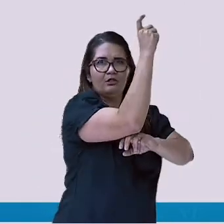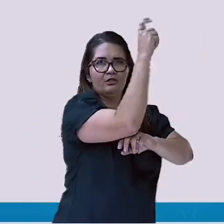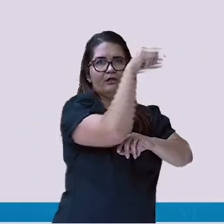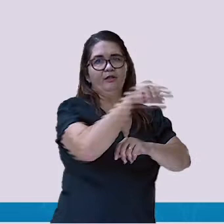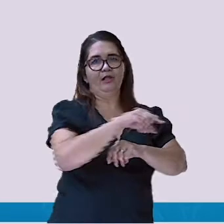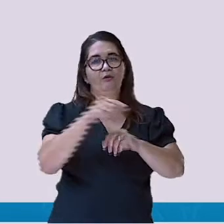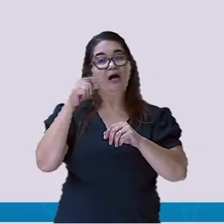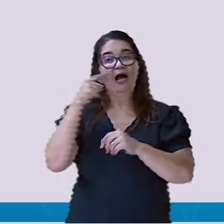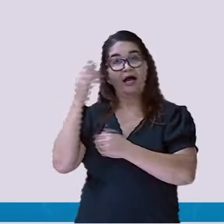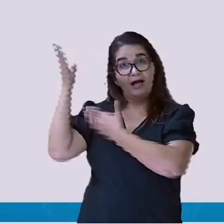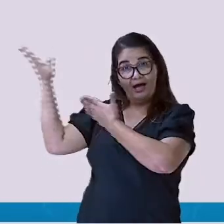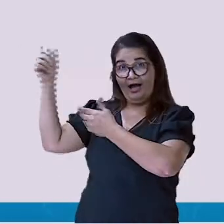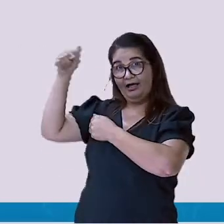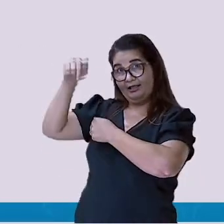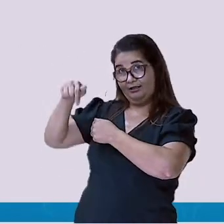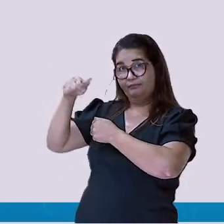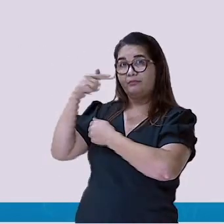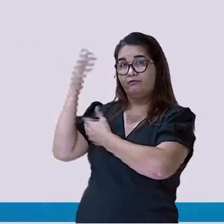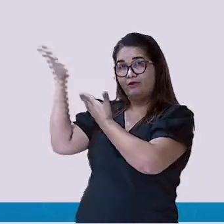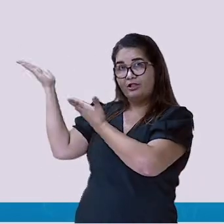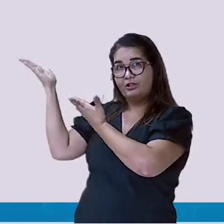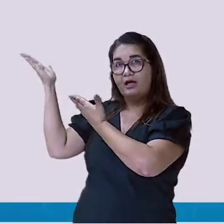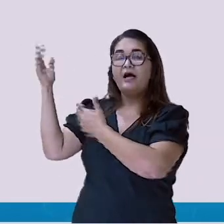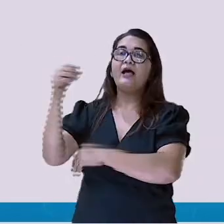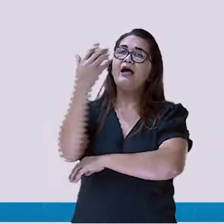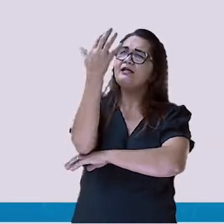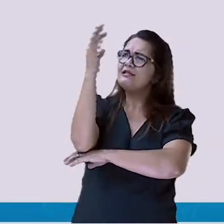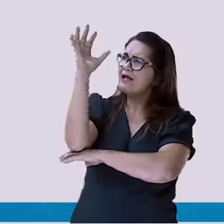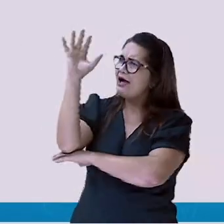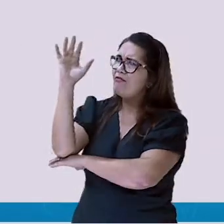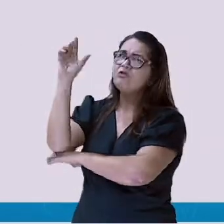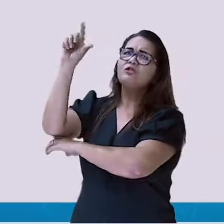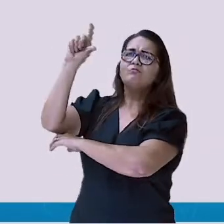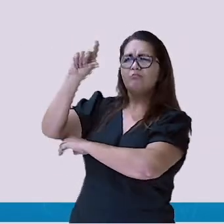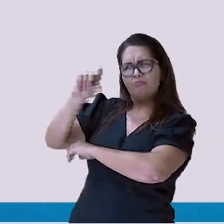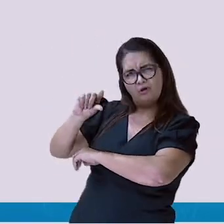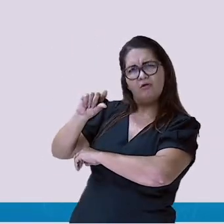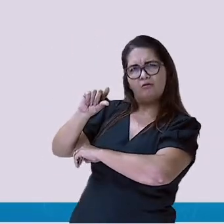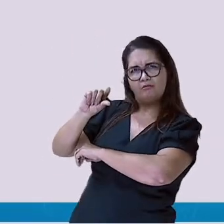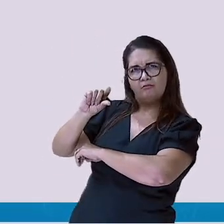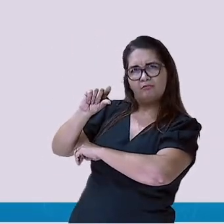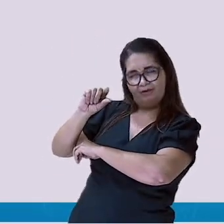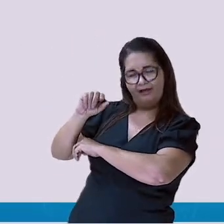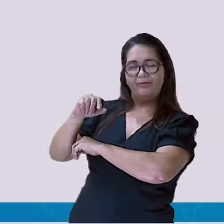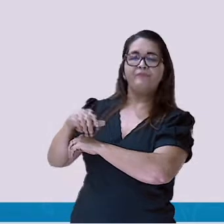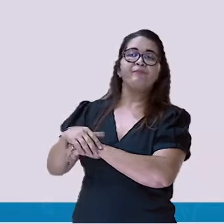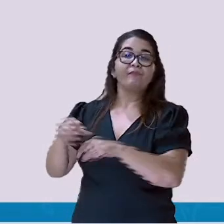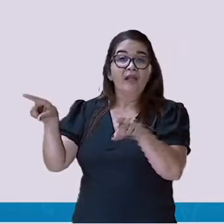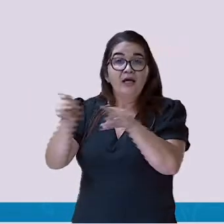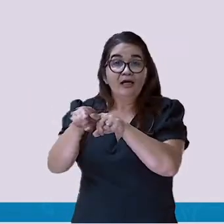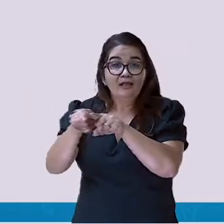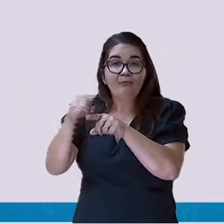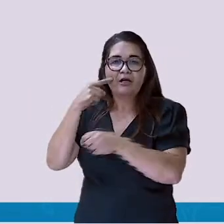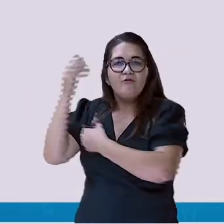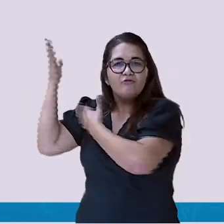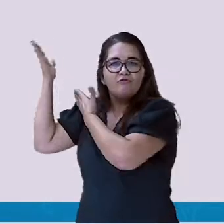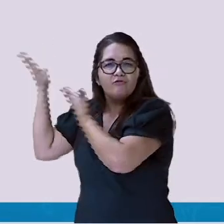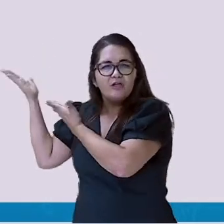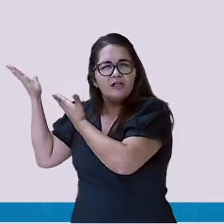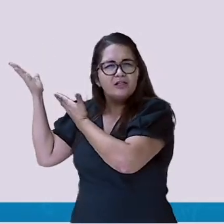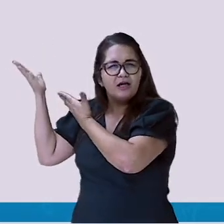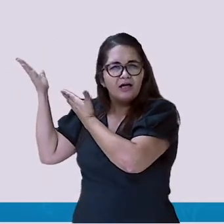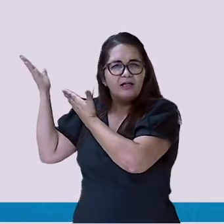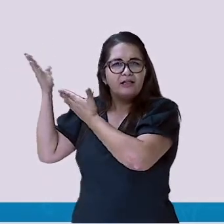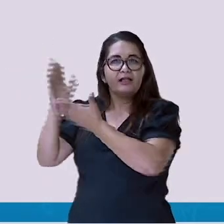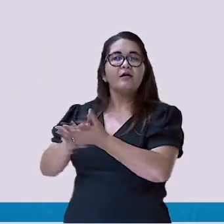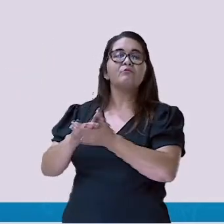porte, não tão altas, né? E a gente tem o cerrado, que é chamado de cerrado ou savana brasileira, e